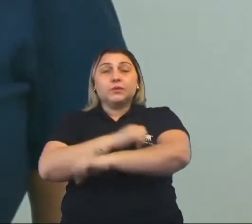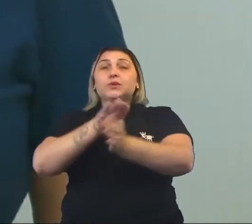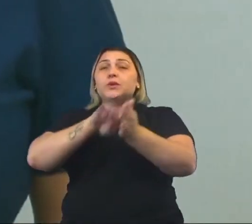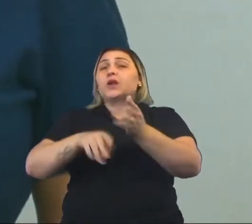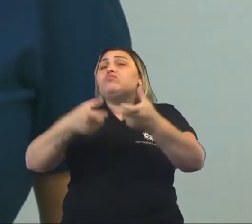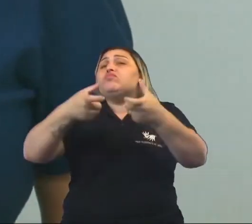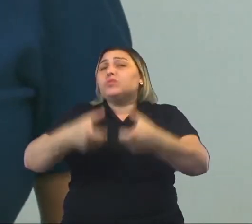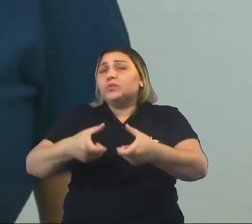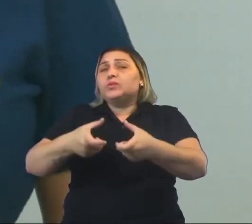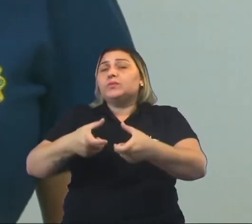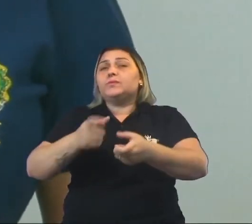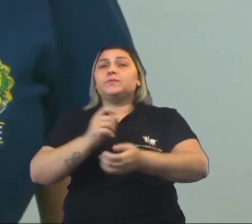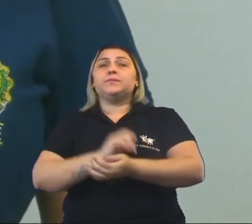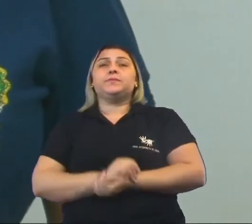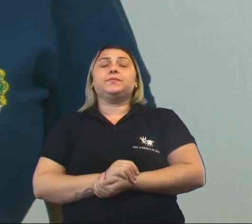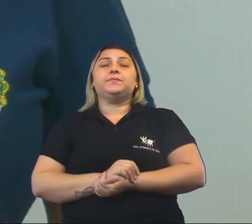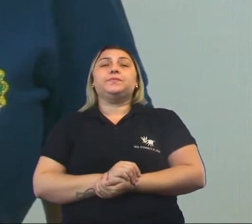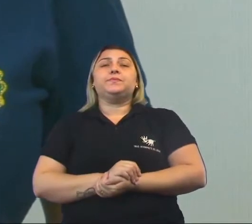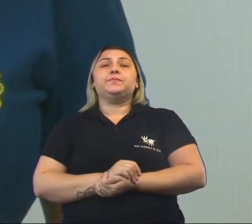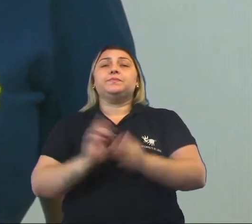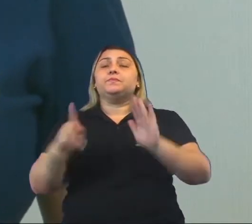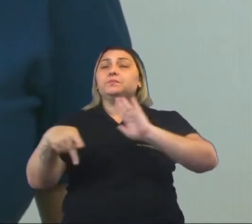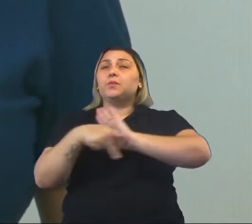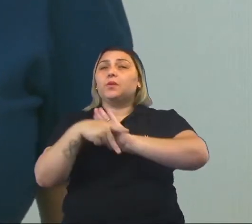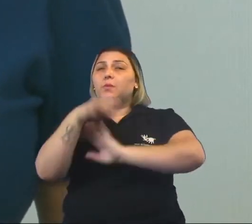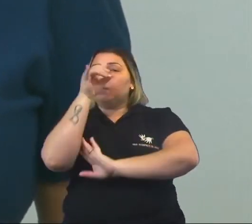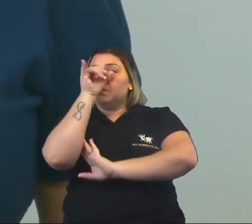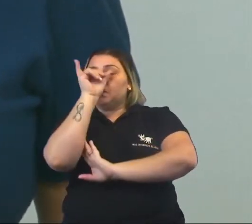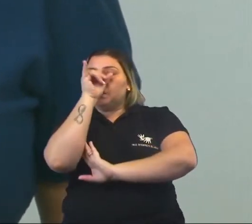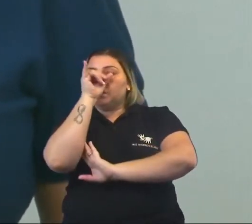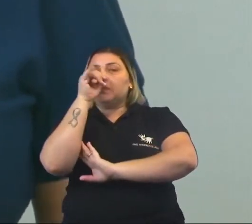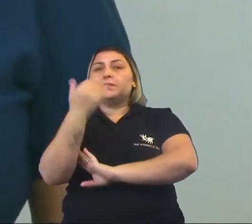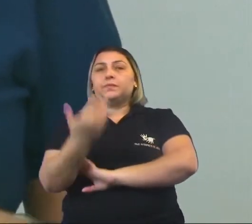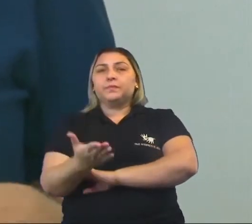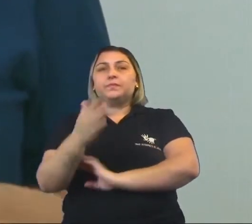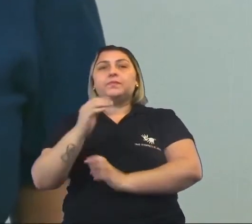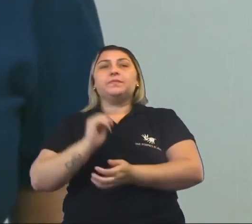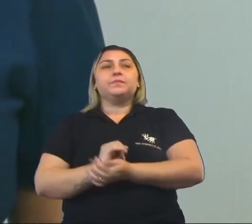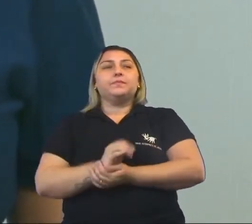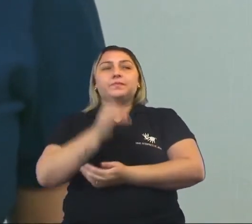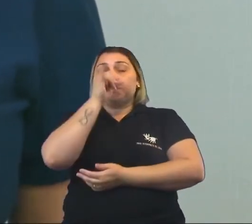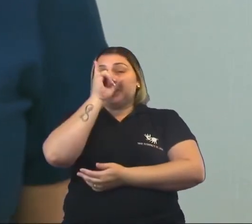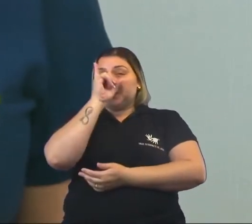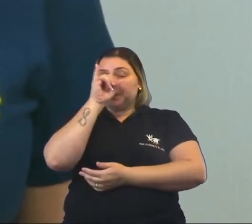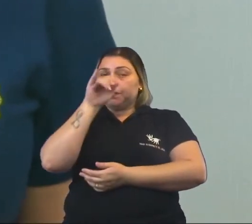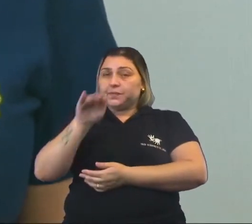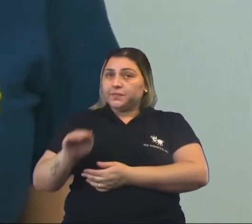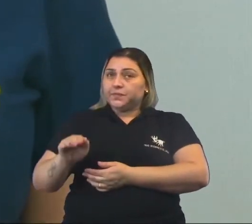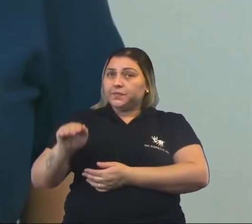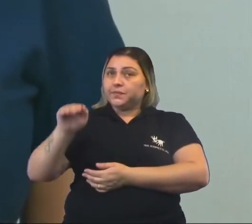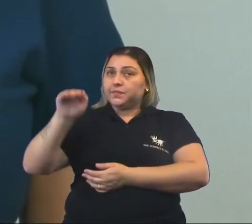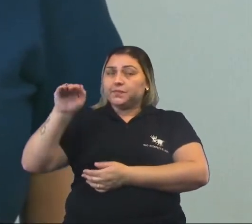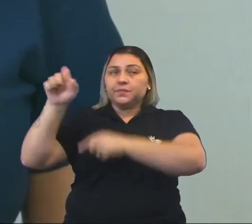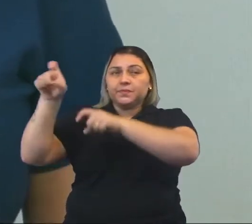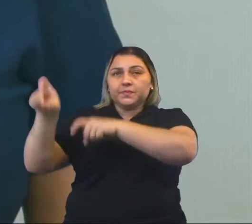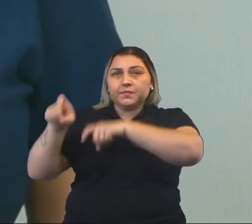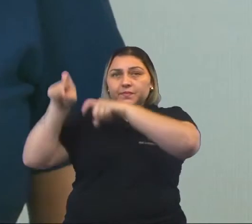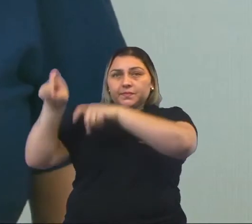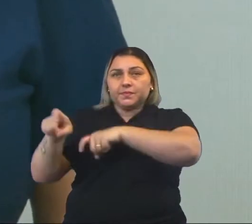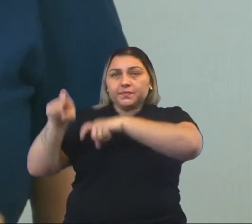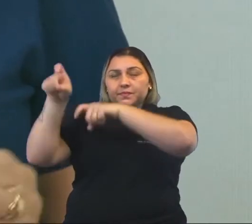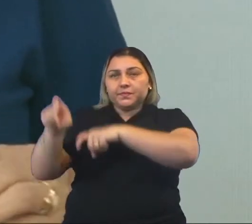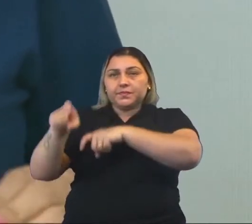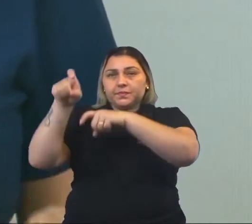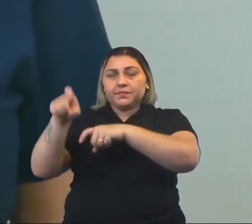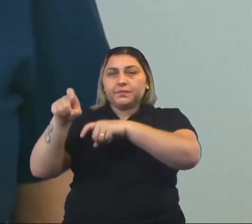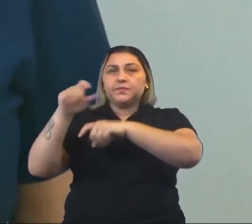de onde? Era retirada do porco, isso mesmo, aquele porco que cresceu lá na fazenda, no sítio,